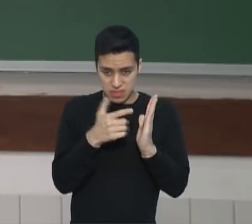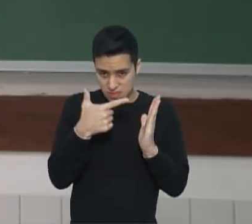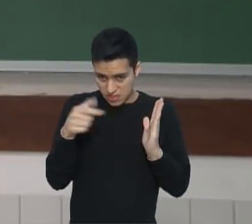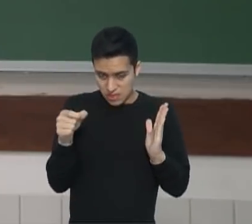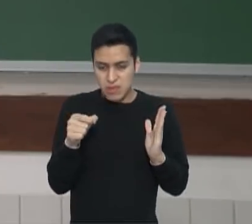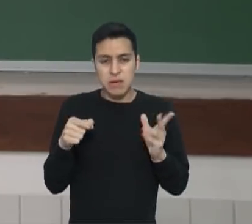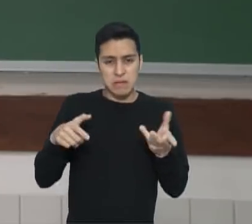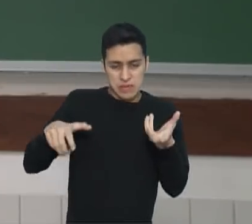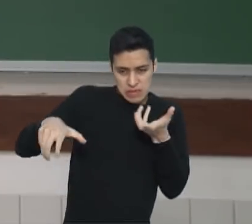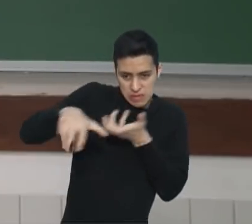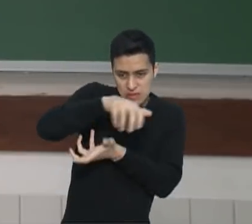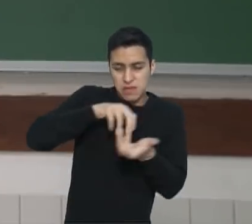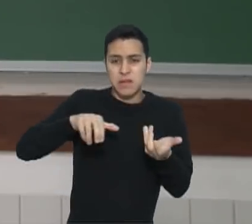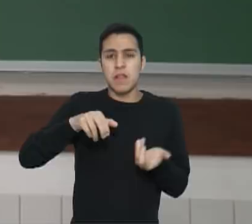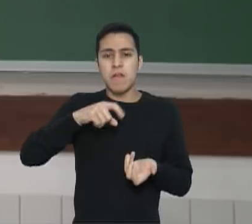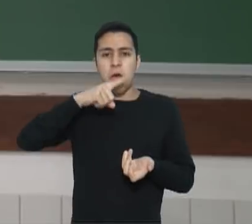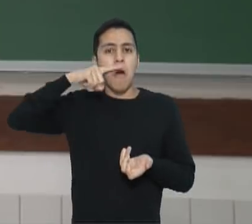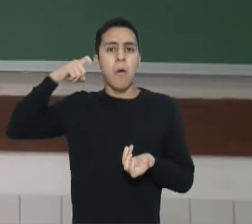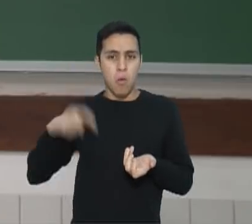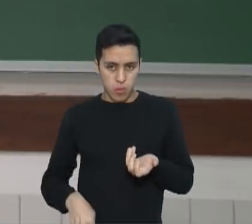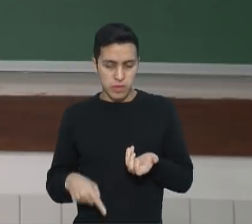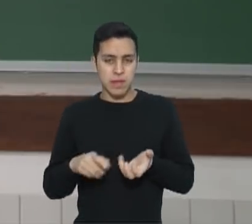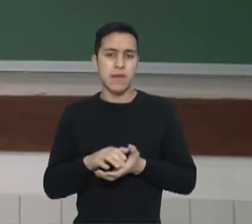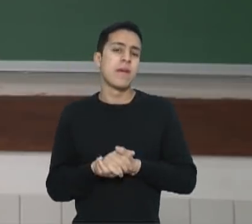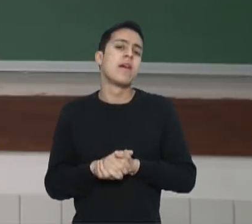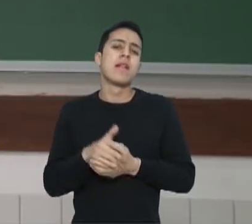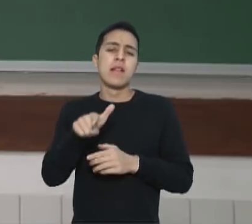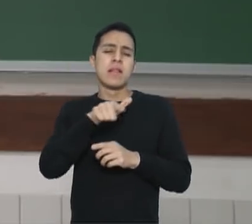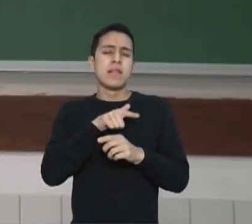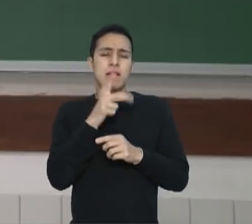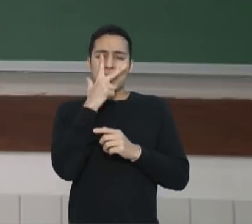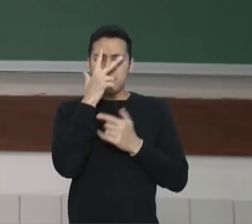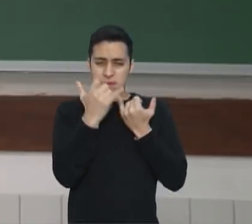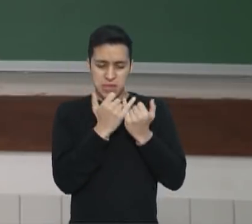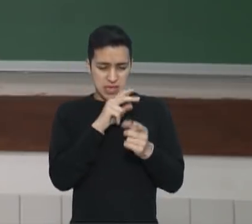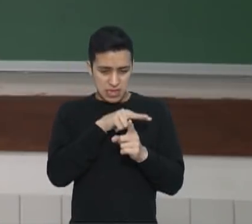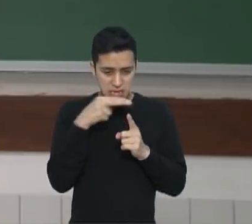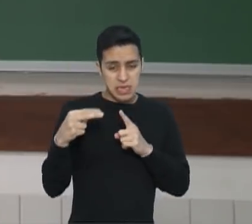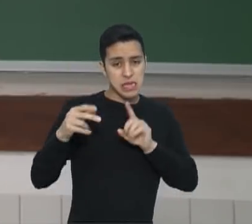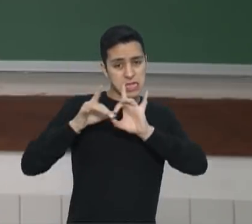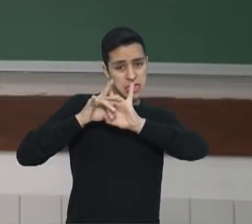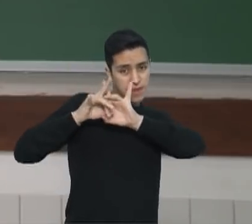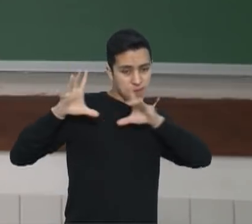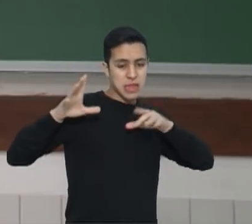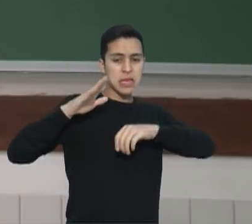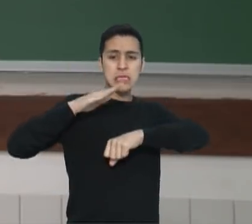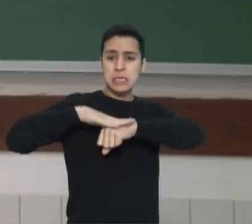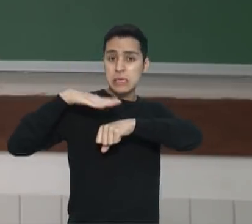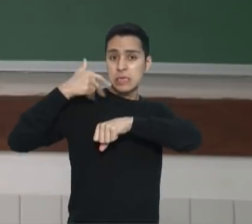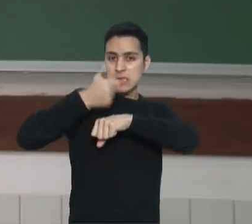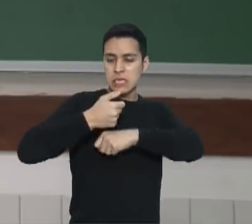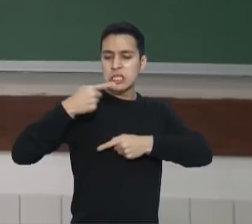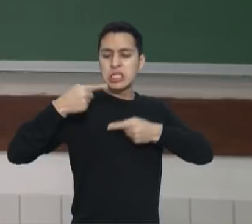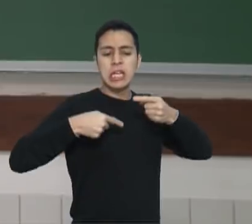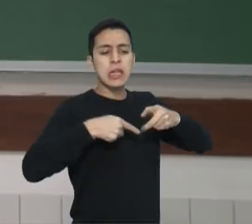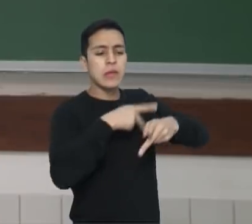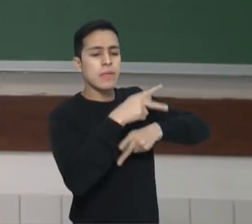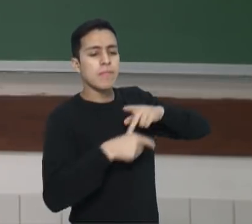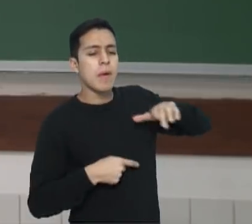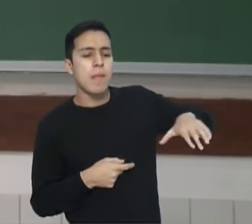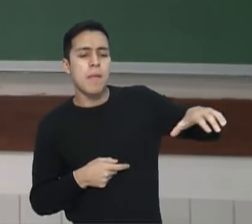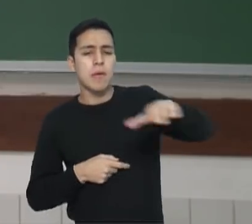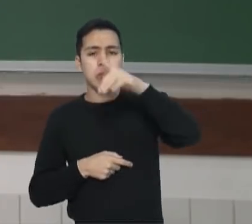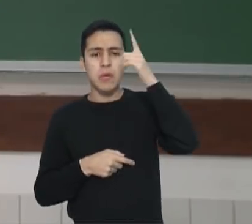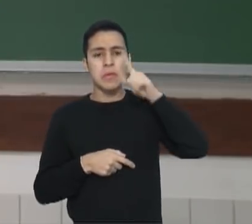grande revolução, que foi a Revolução Russa, você já tem uma perspectiva de independência, de soberania e a discussão sobre o direito dos povos de